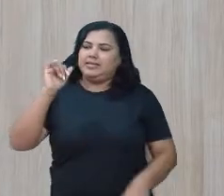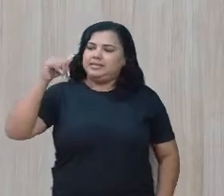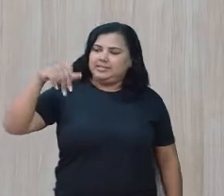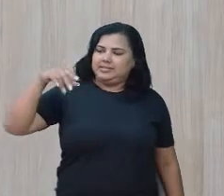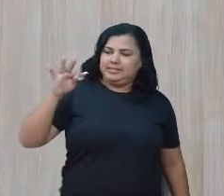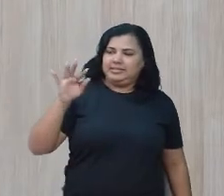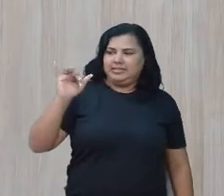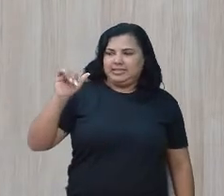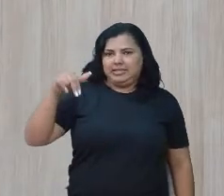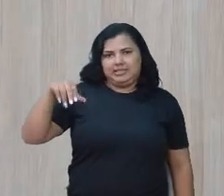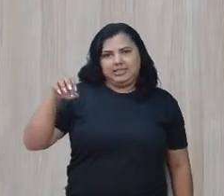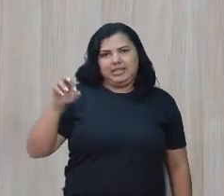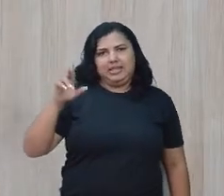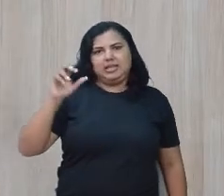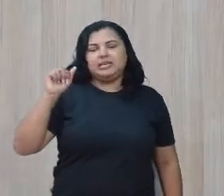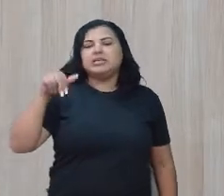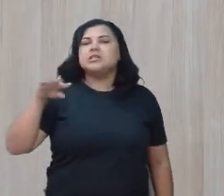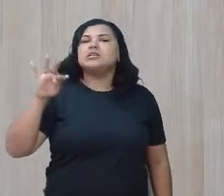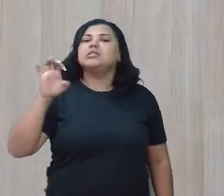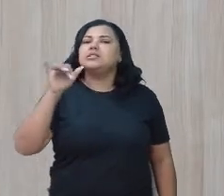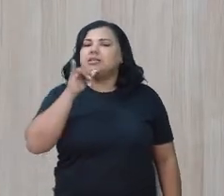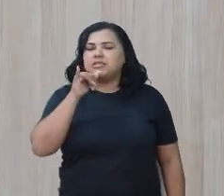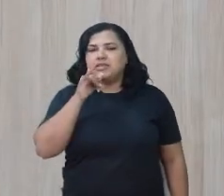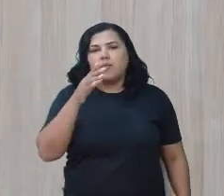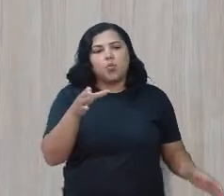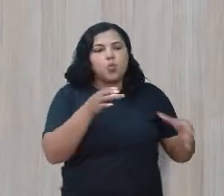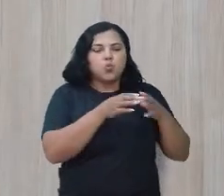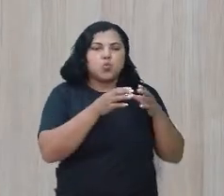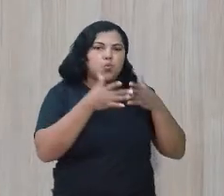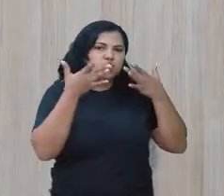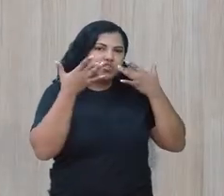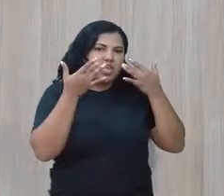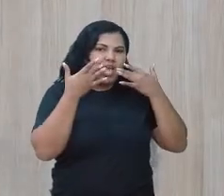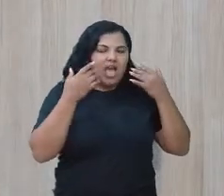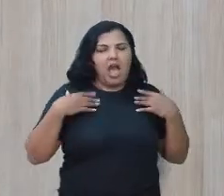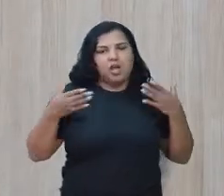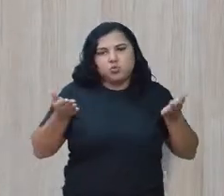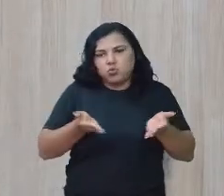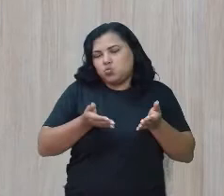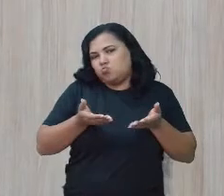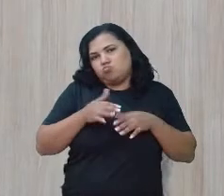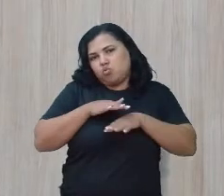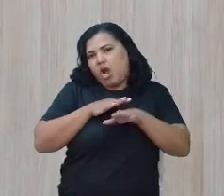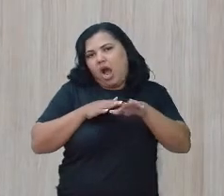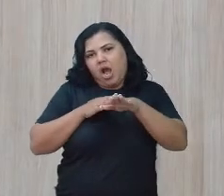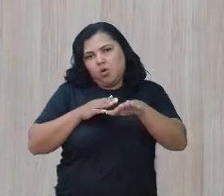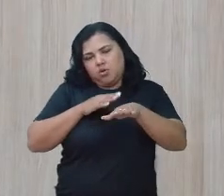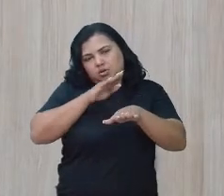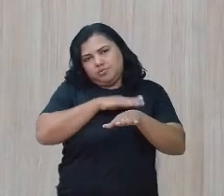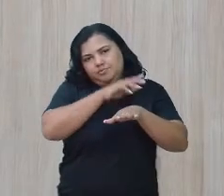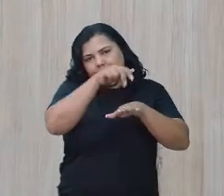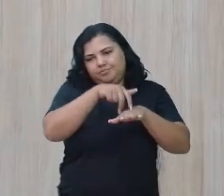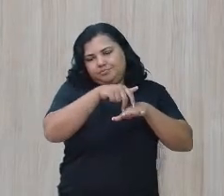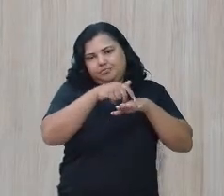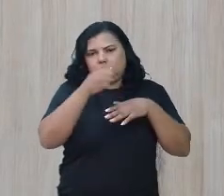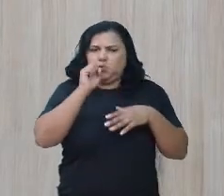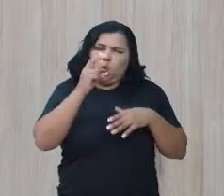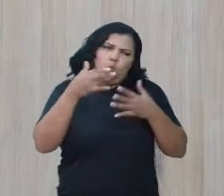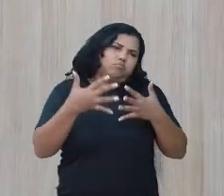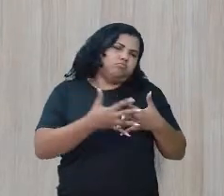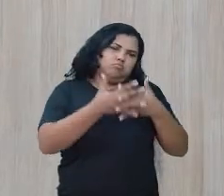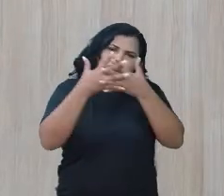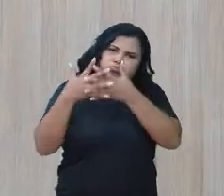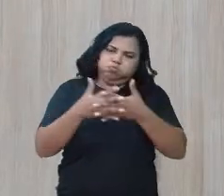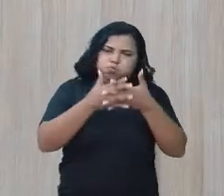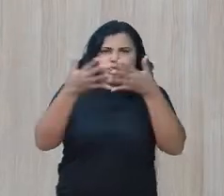Mambembe, né, que eles faziam um grupo, uma carroça, né? Hoje as pessoas usam caminhão, usam